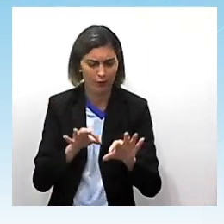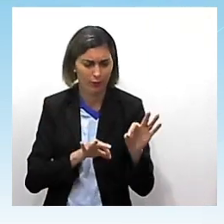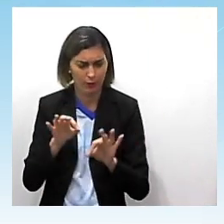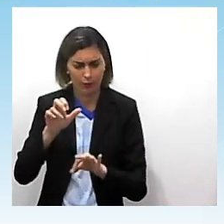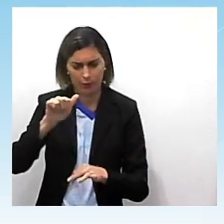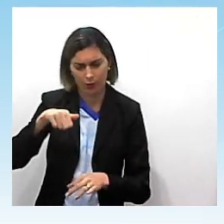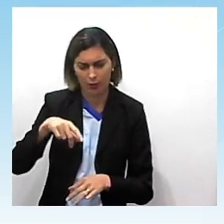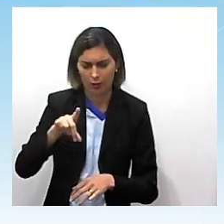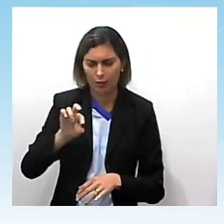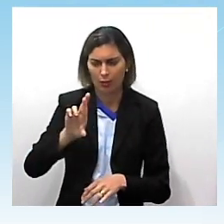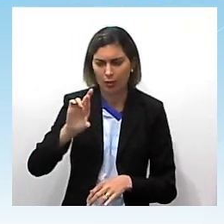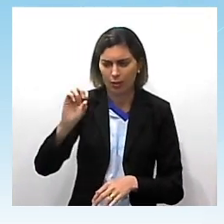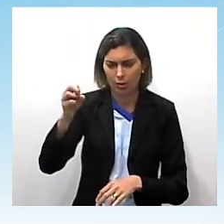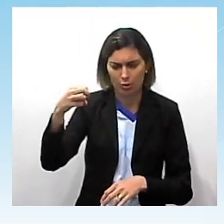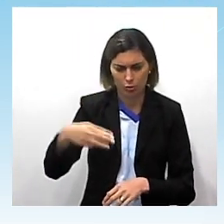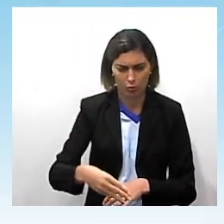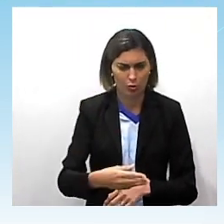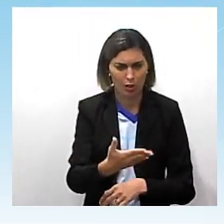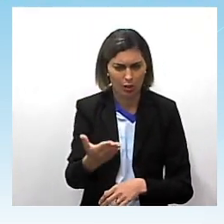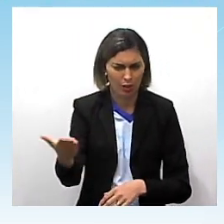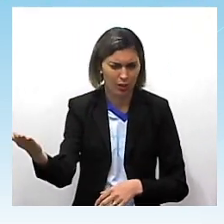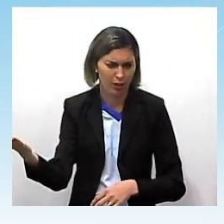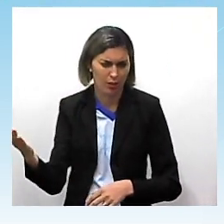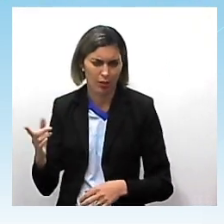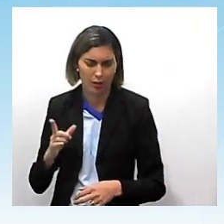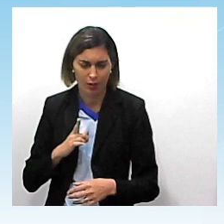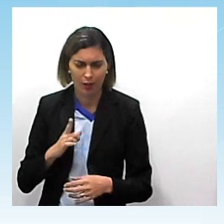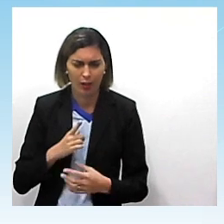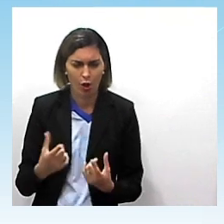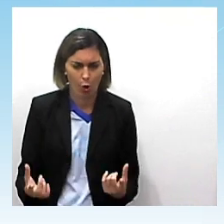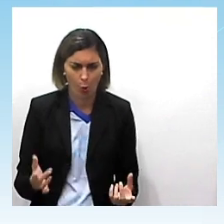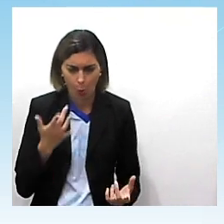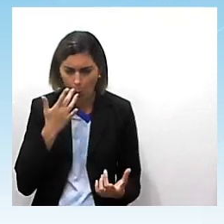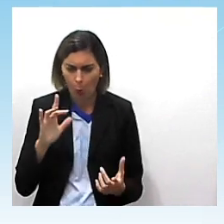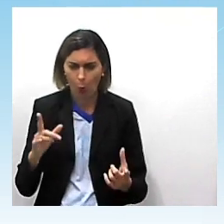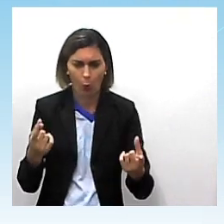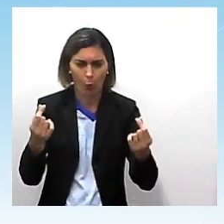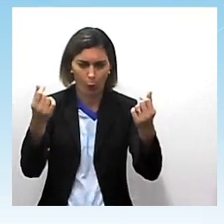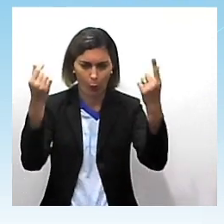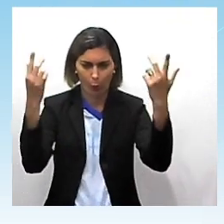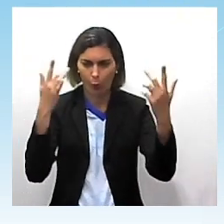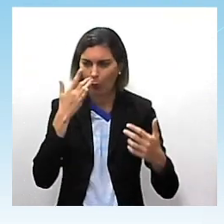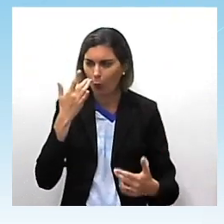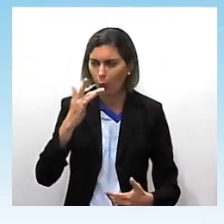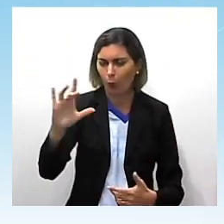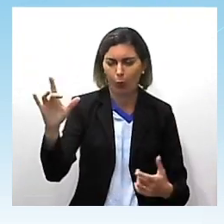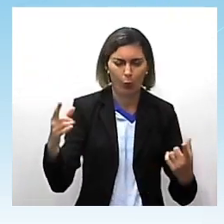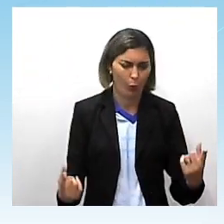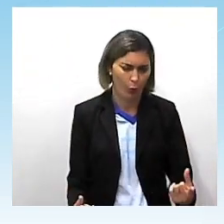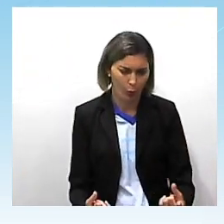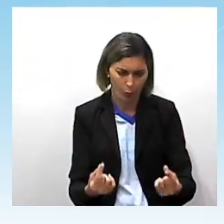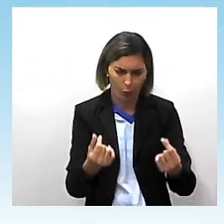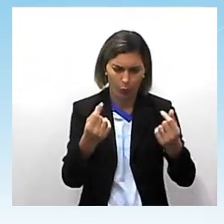o Anderson. Esse camarada é o cara do ouro, é? É o cara do...